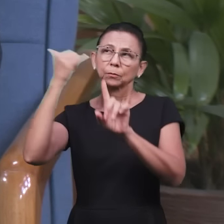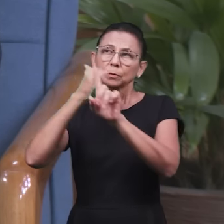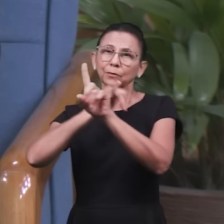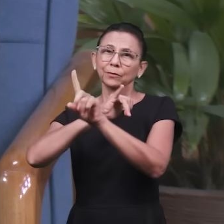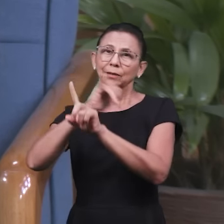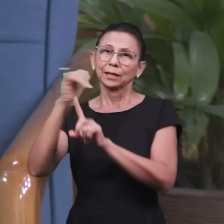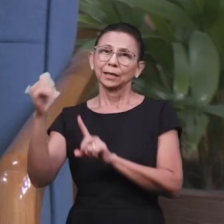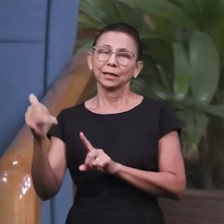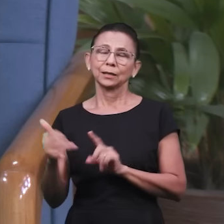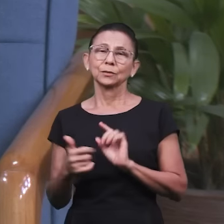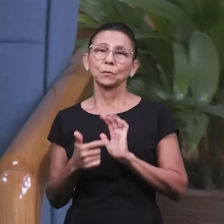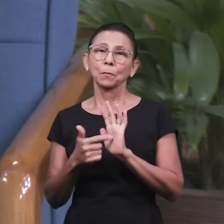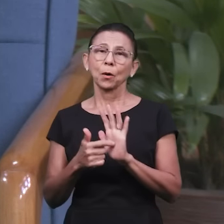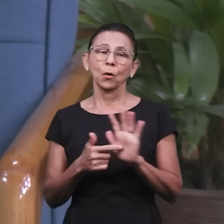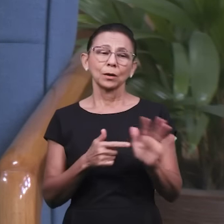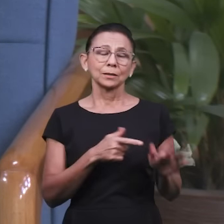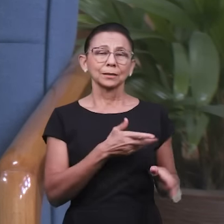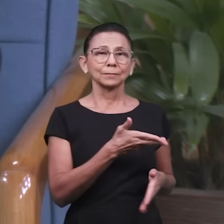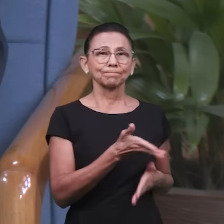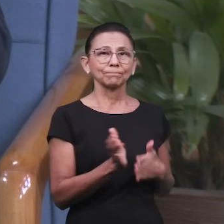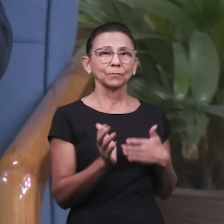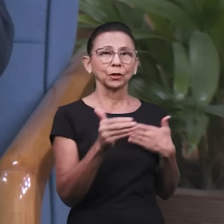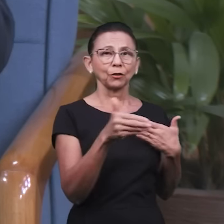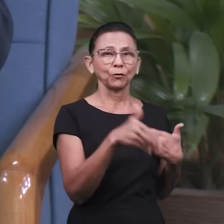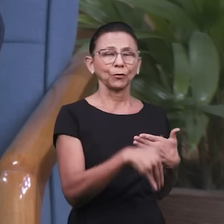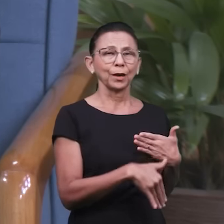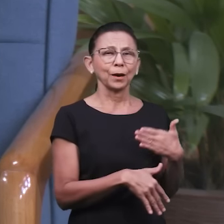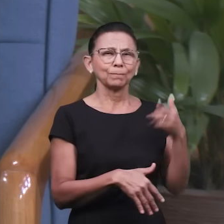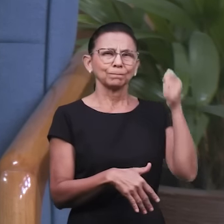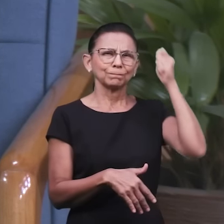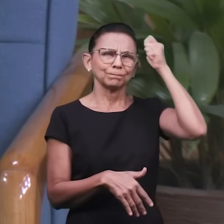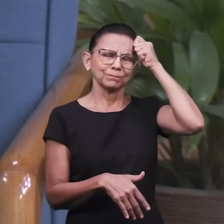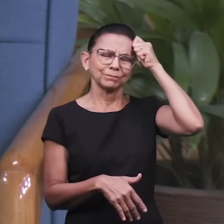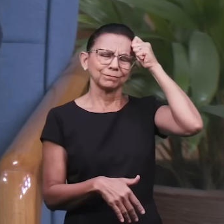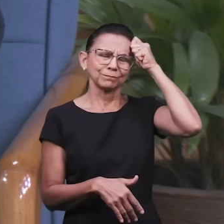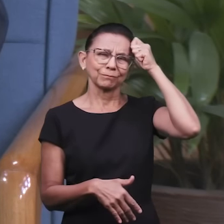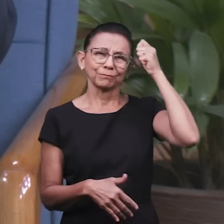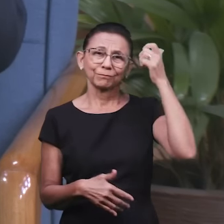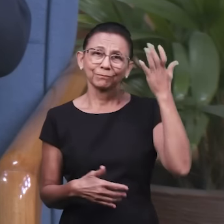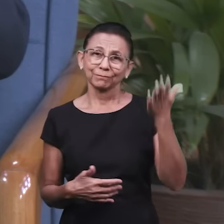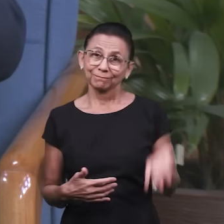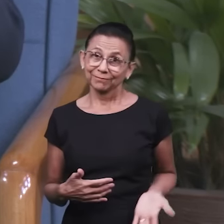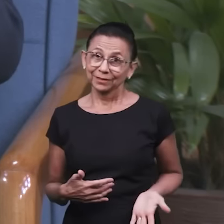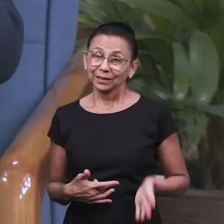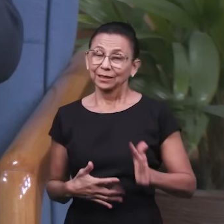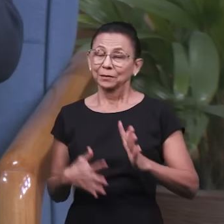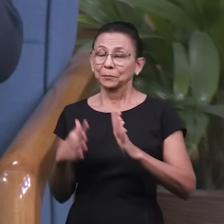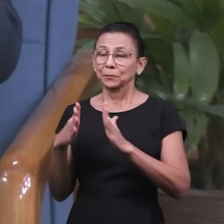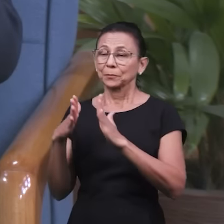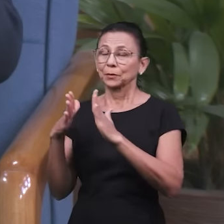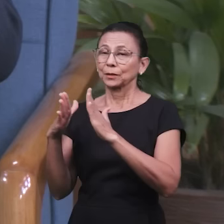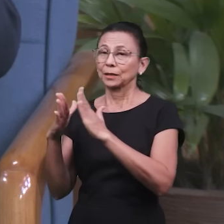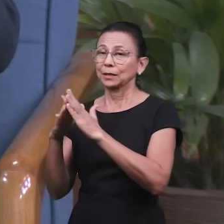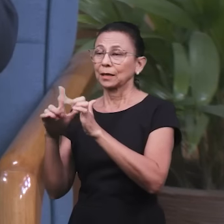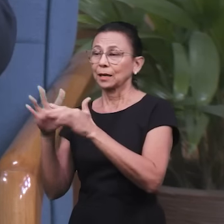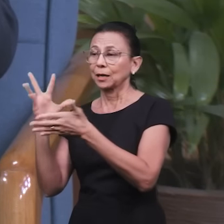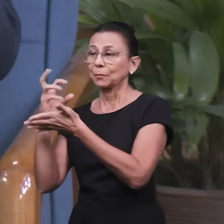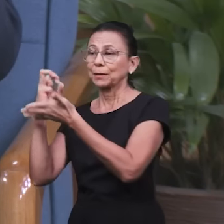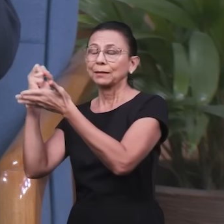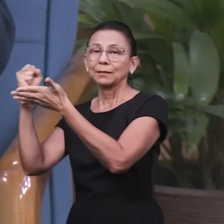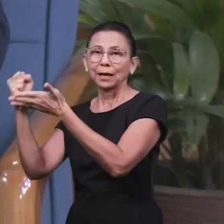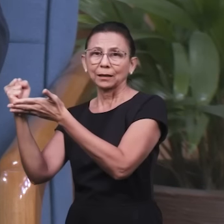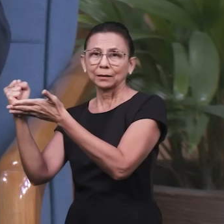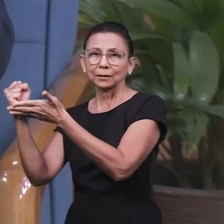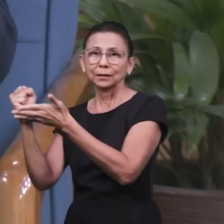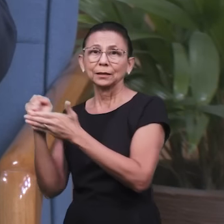de um arrependimento tardio, ou seja, após a volta de Jesus, a igreja infiel que fica, como